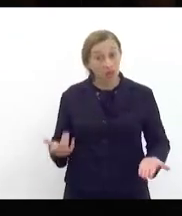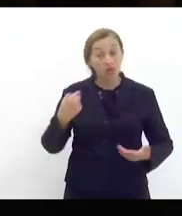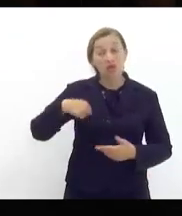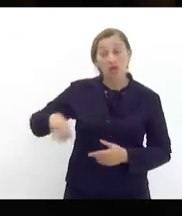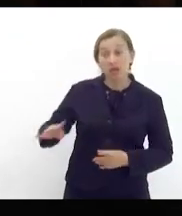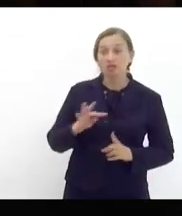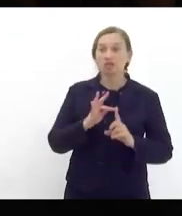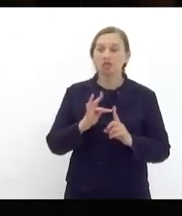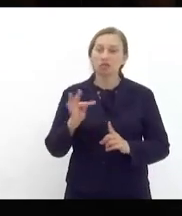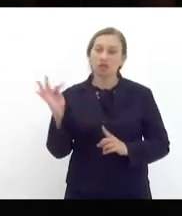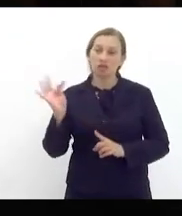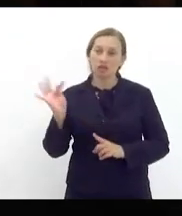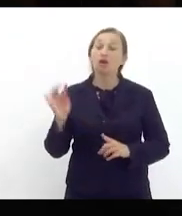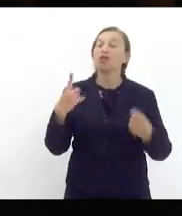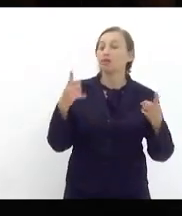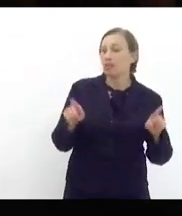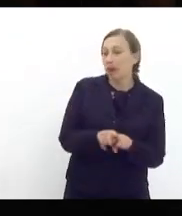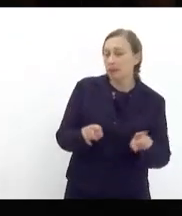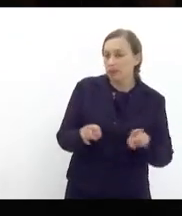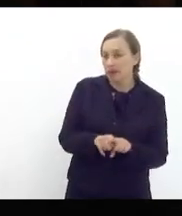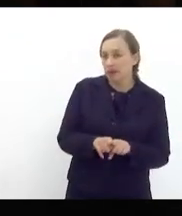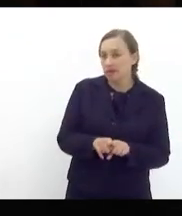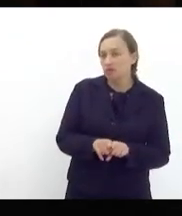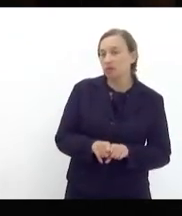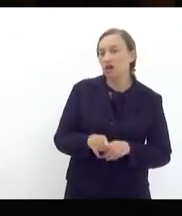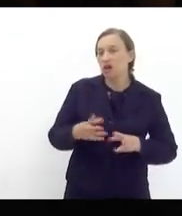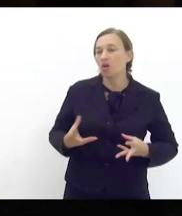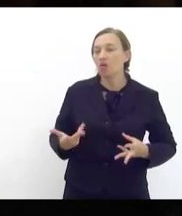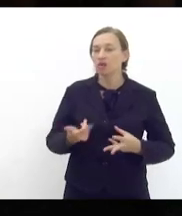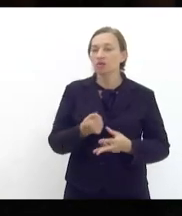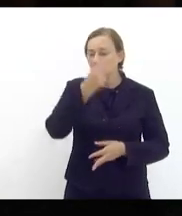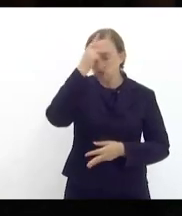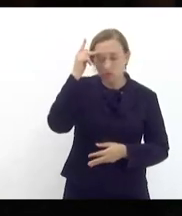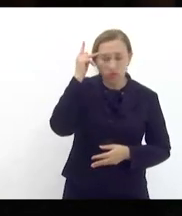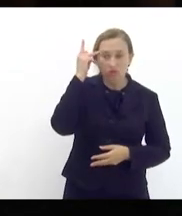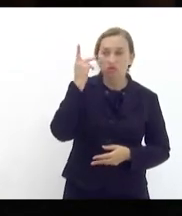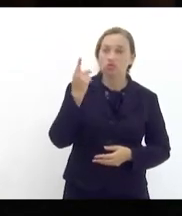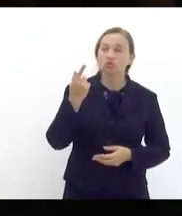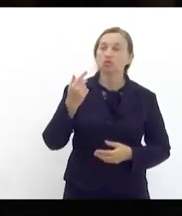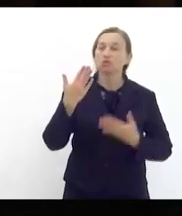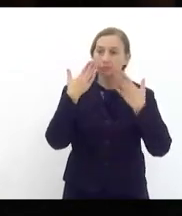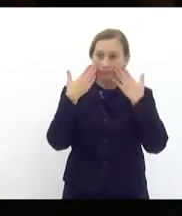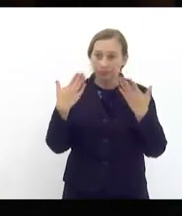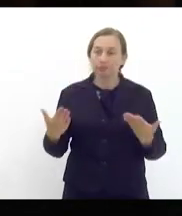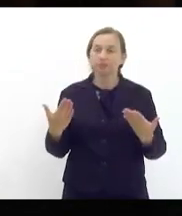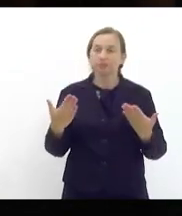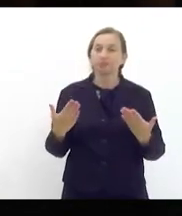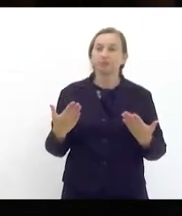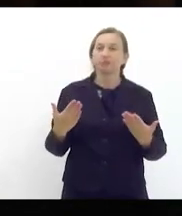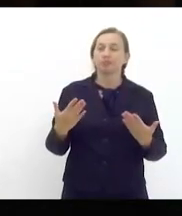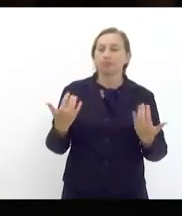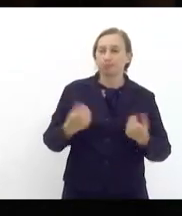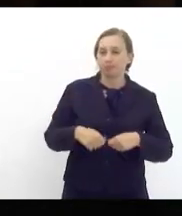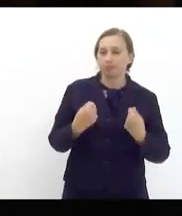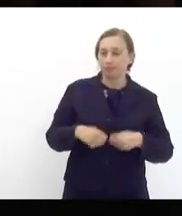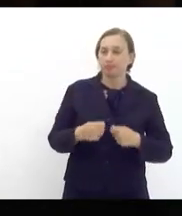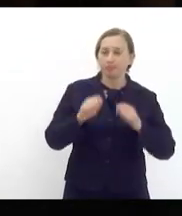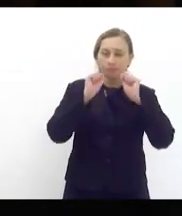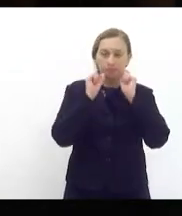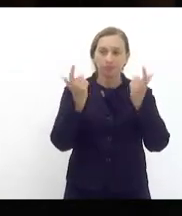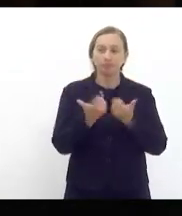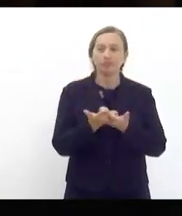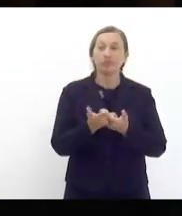Teresópolis é também dar a condição dessas pessoas apresentarem as suas demandas para a Assembleia